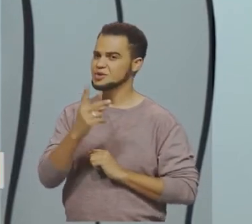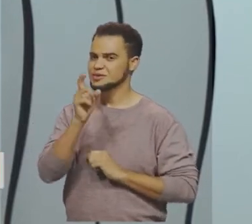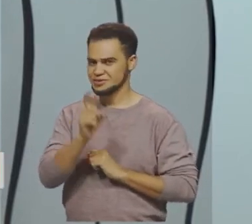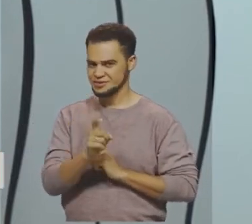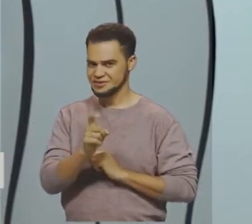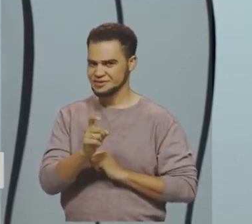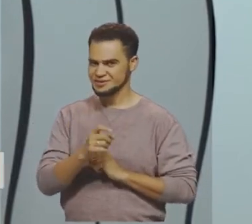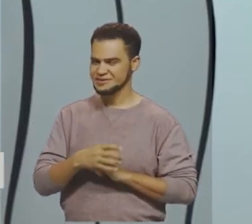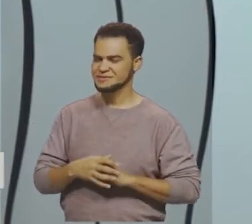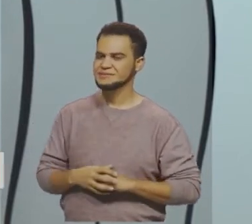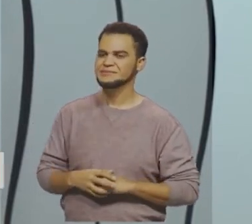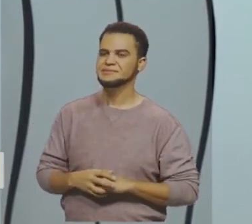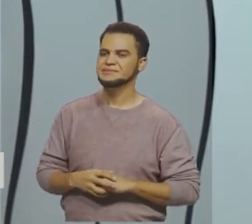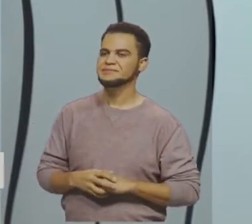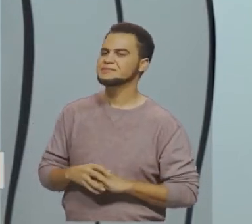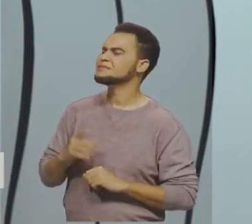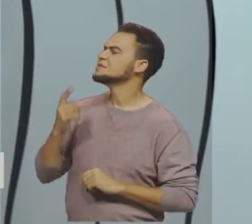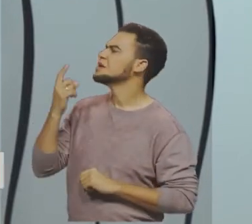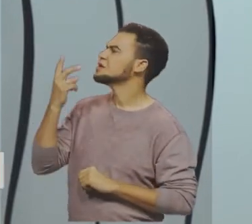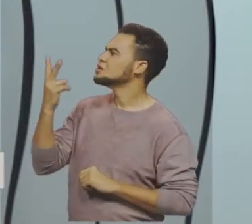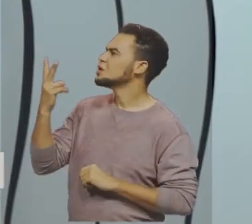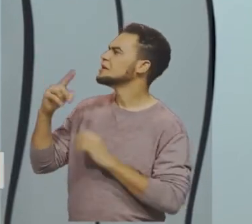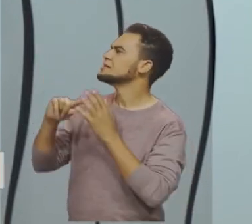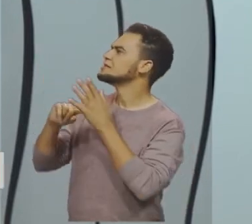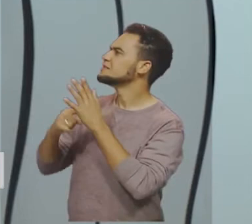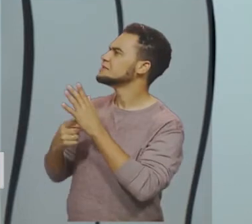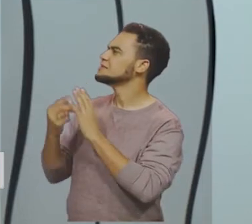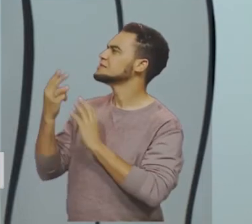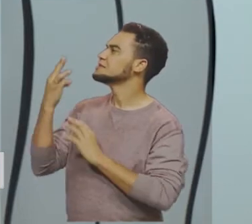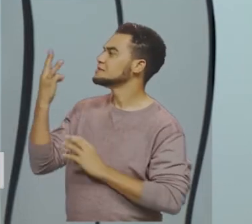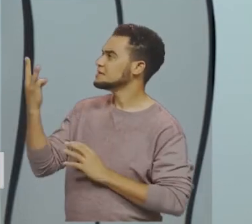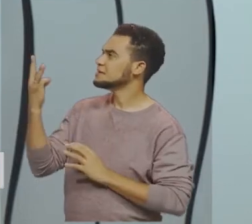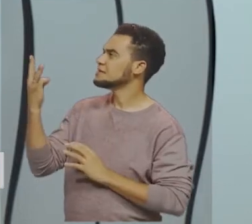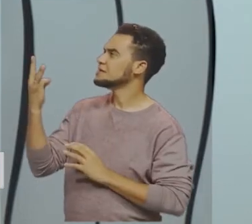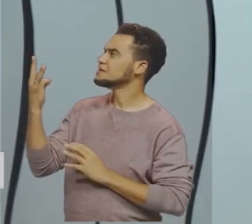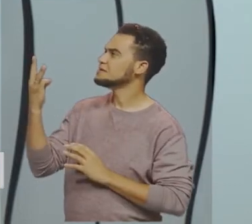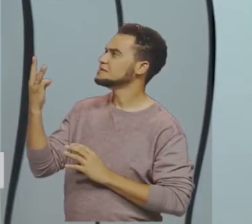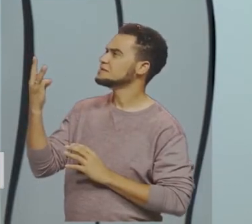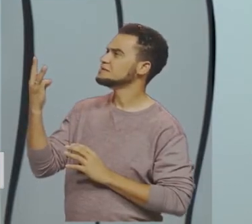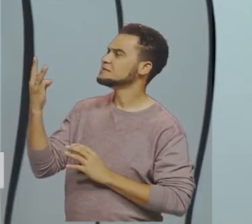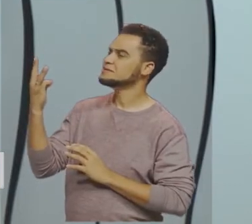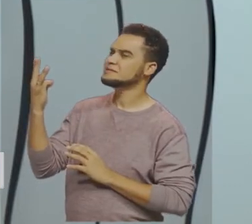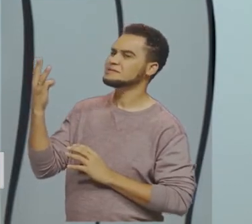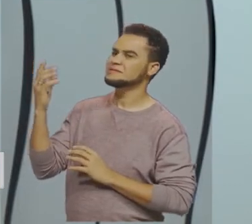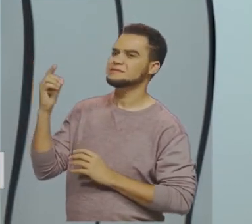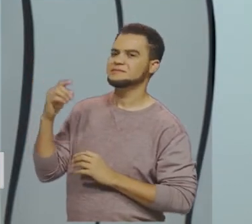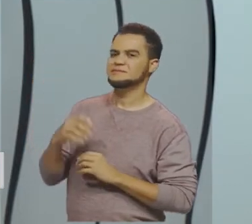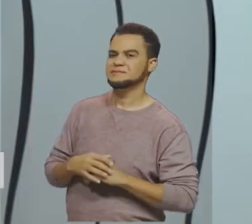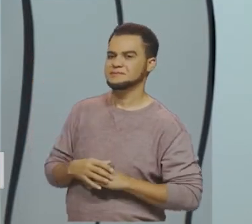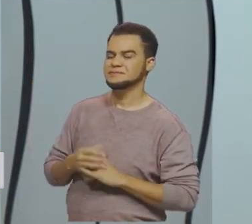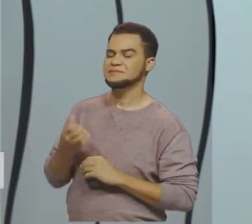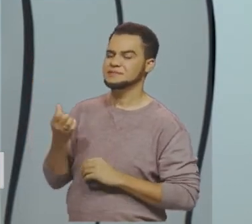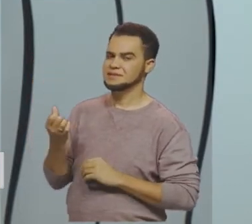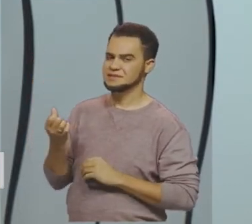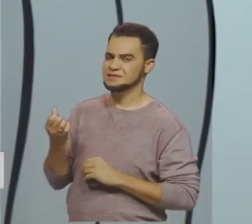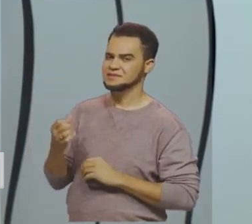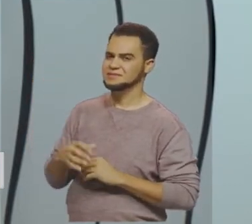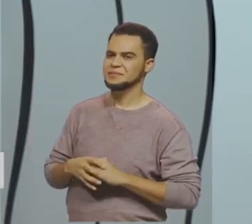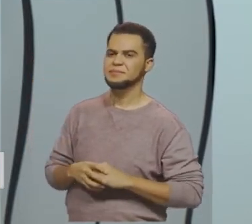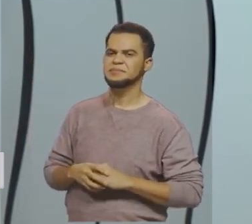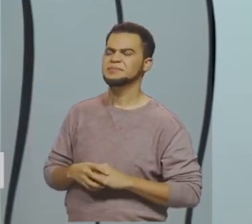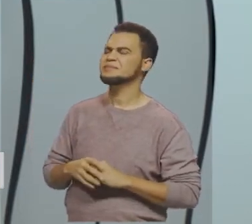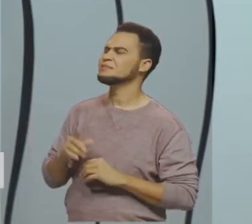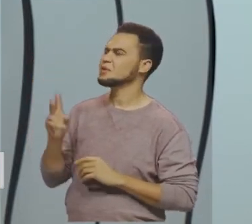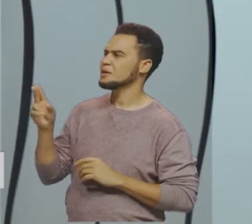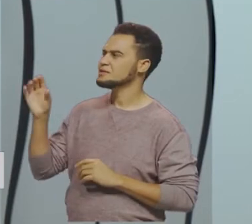2x. 2 vezes 3, 6. Opa, já tem uma equação aqui. E ele quer saber quanto